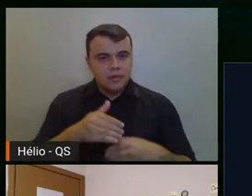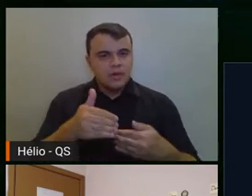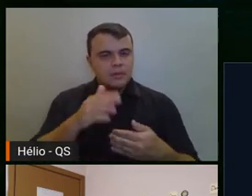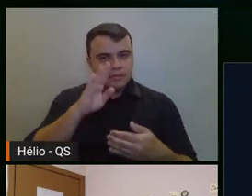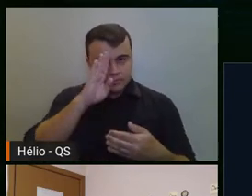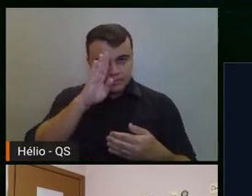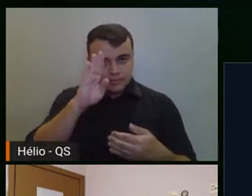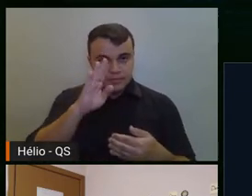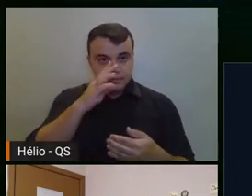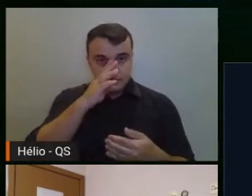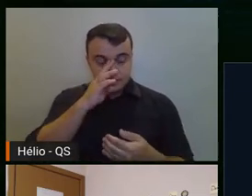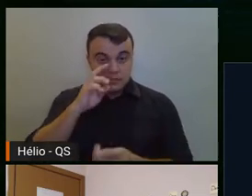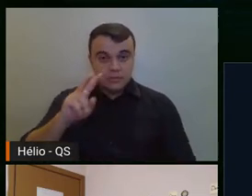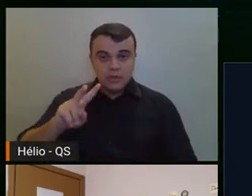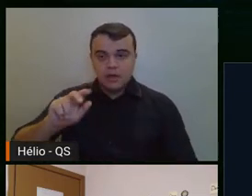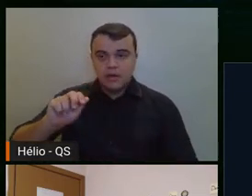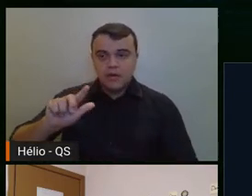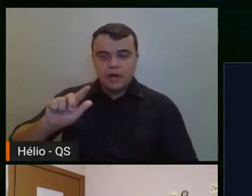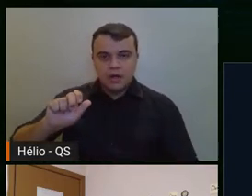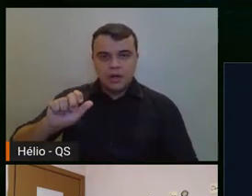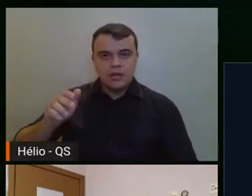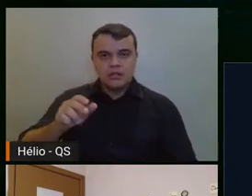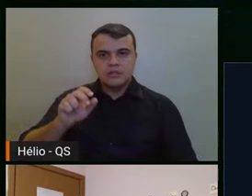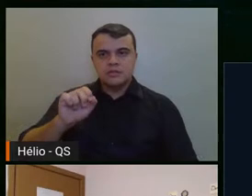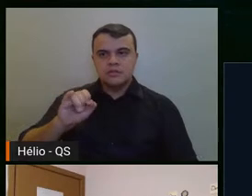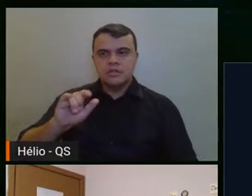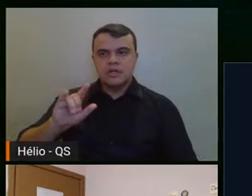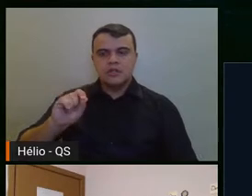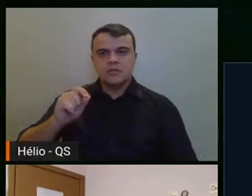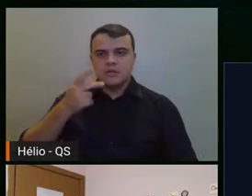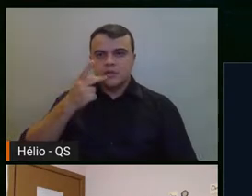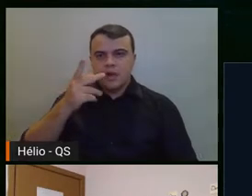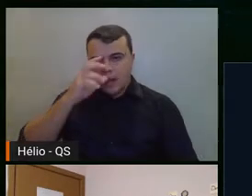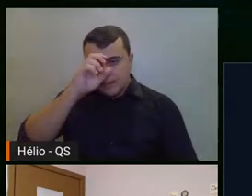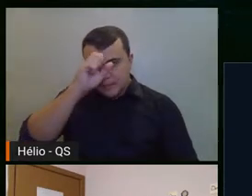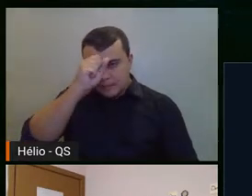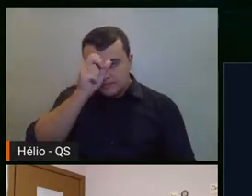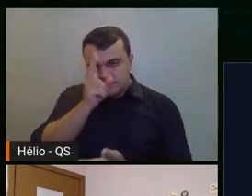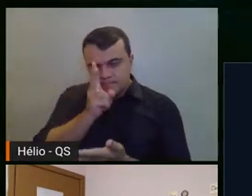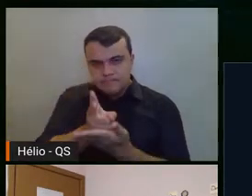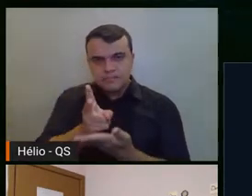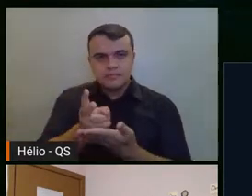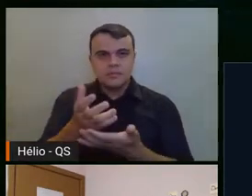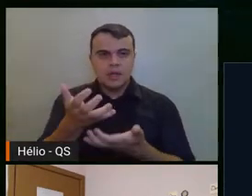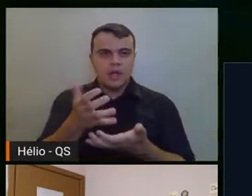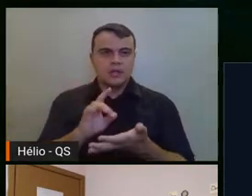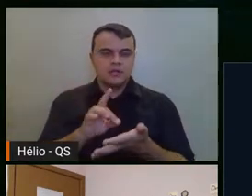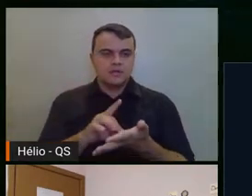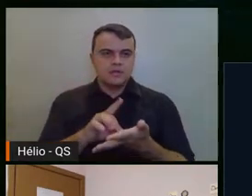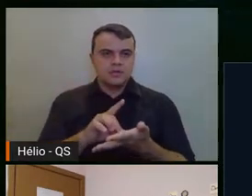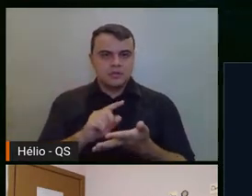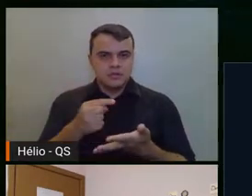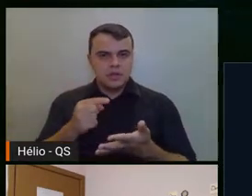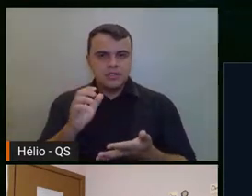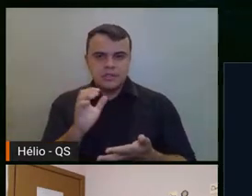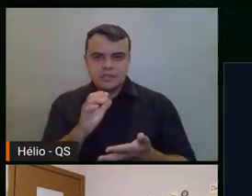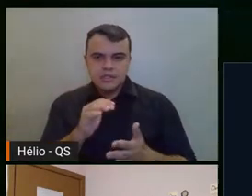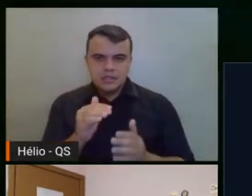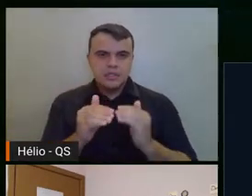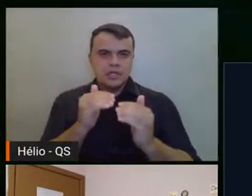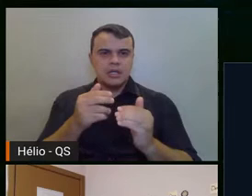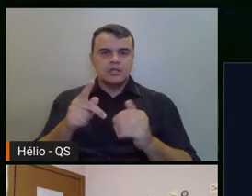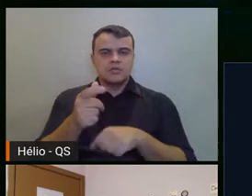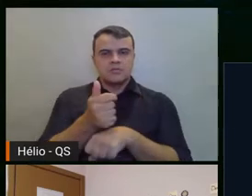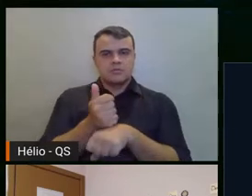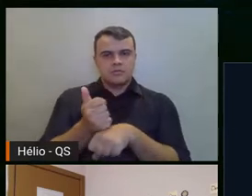no Vale do Silício e ele acabou virando aí um sinônimo de aprendizagem intensiva que é o que a gente quer realmente para acelerar a carreira